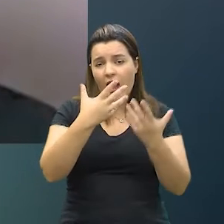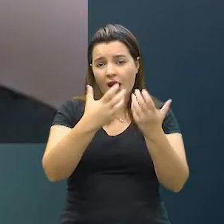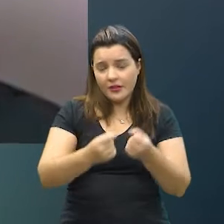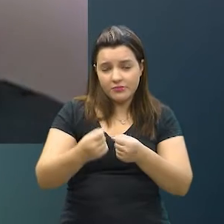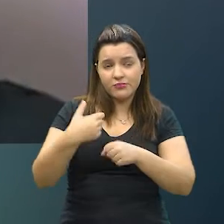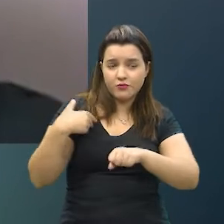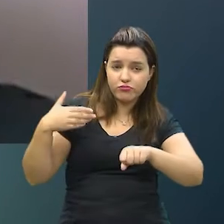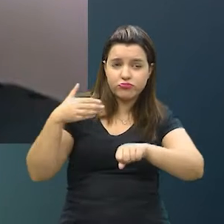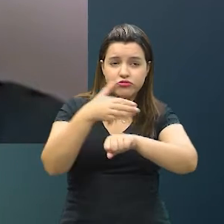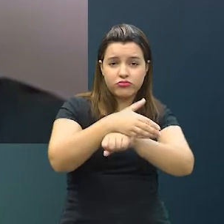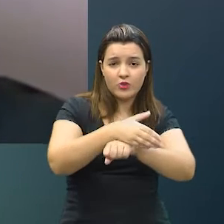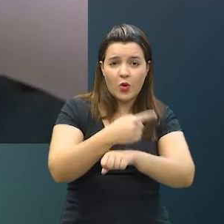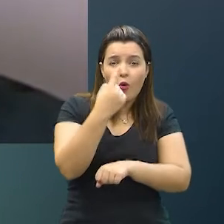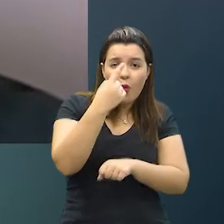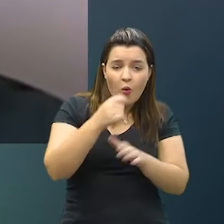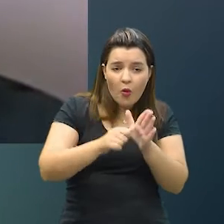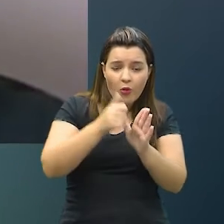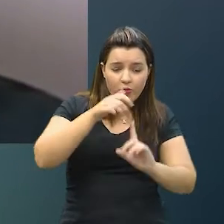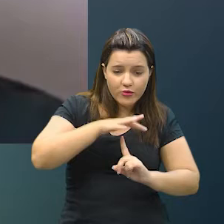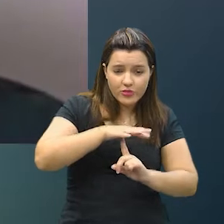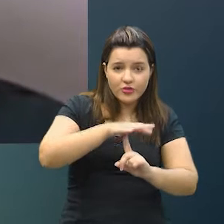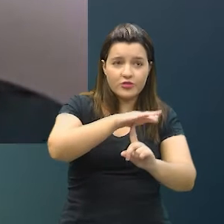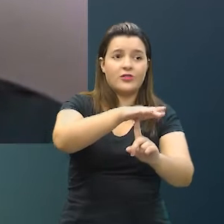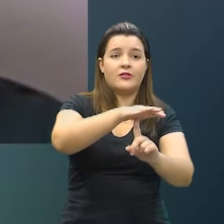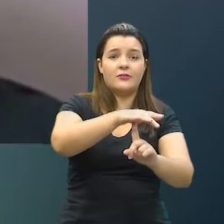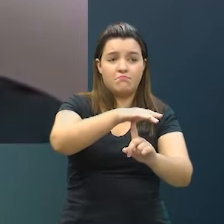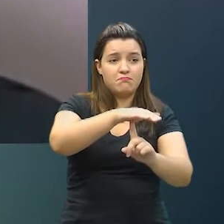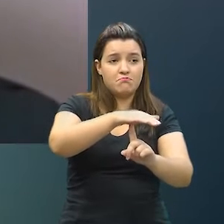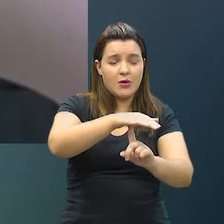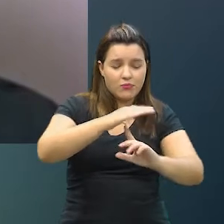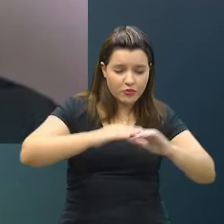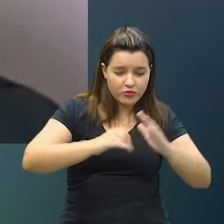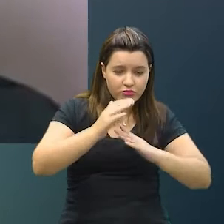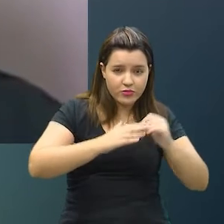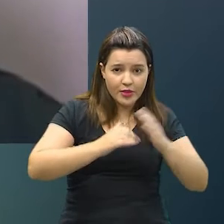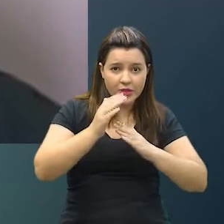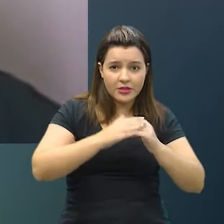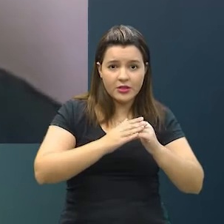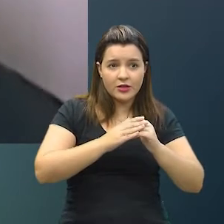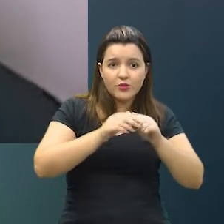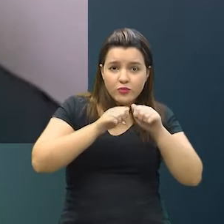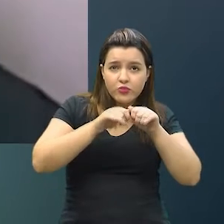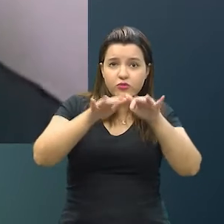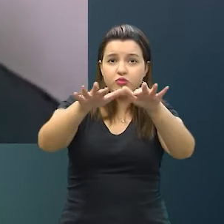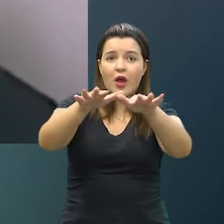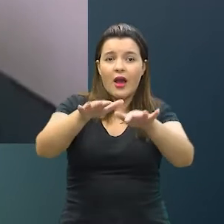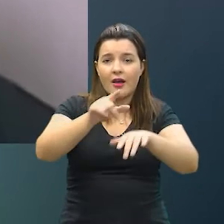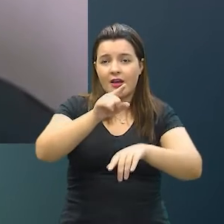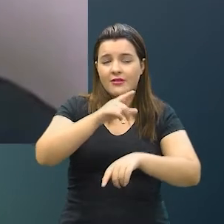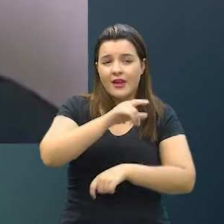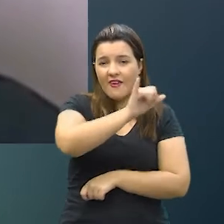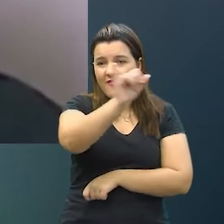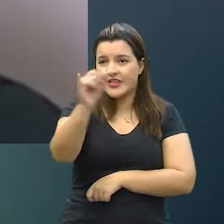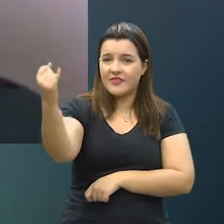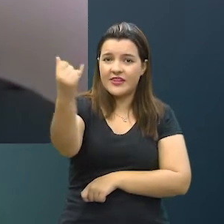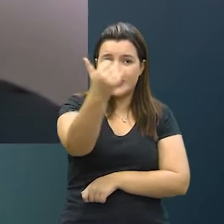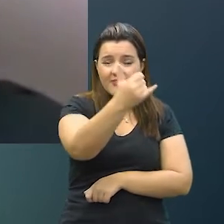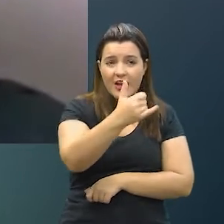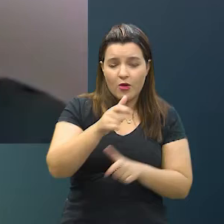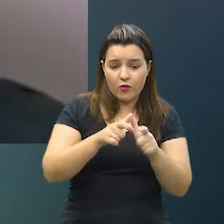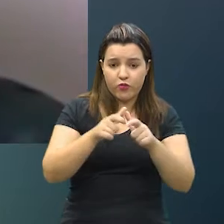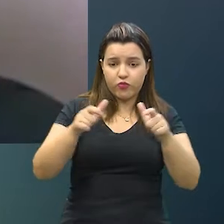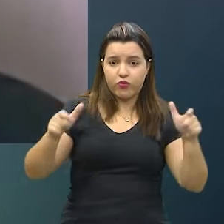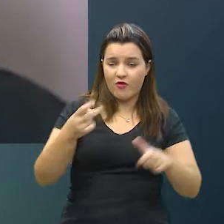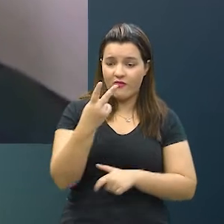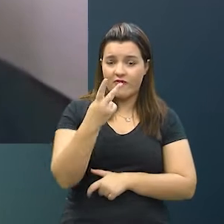ela. A gente fez um jardim e desse um jardim que a gente fez se transformou em 25 jardins. Então o serviço